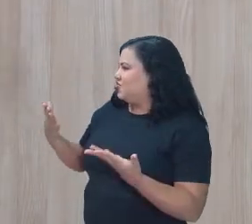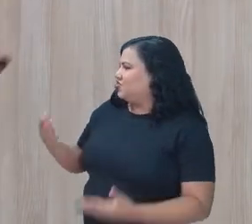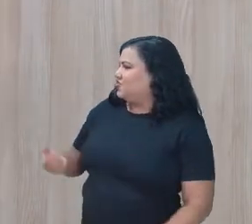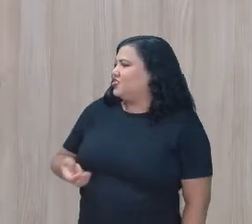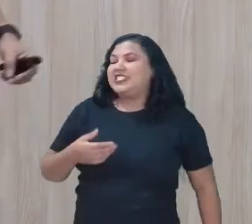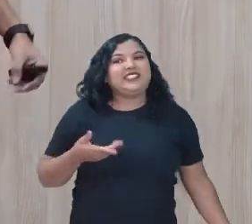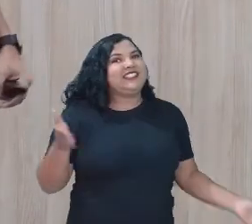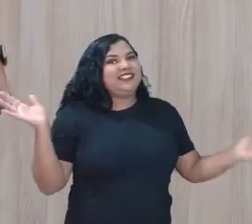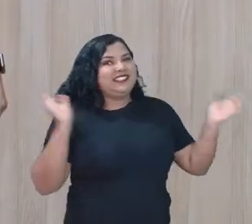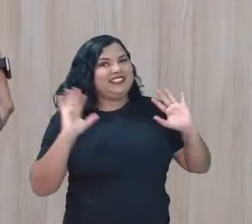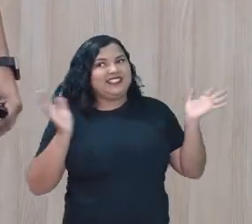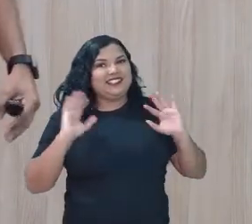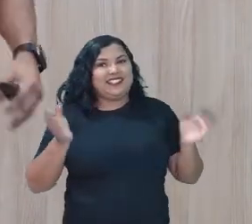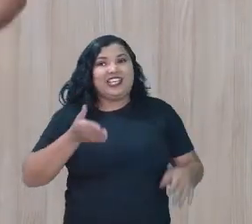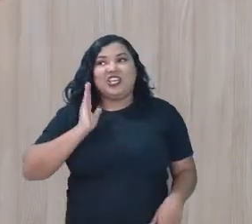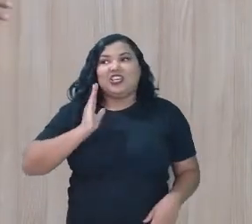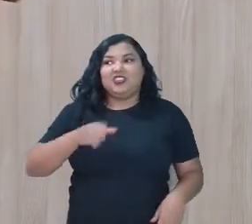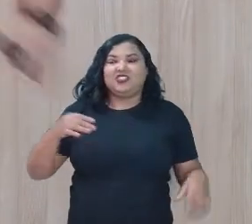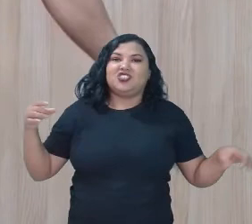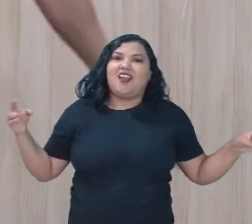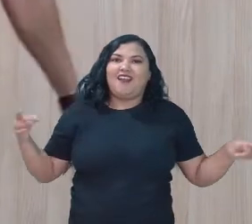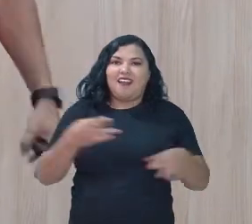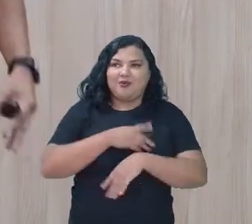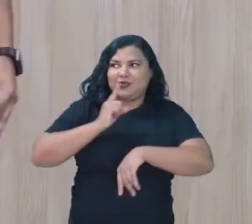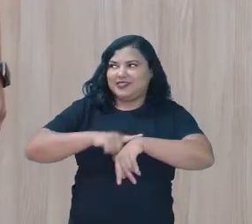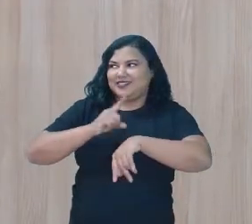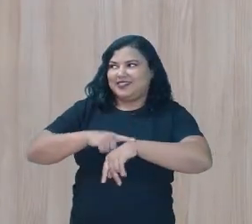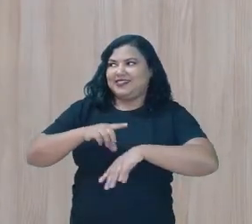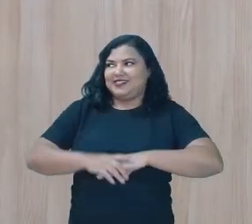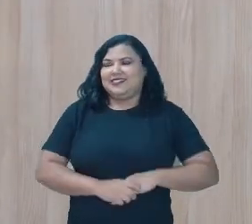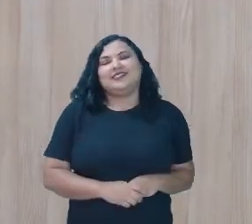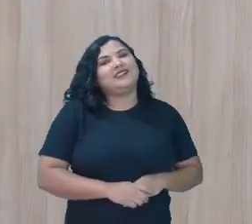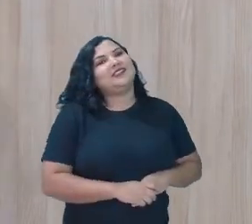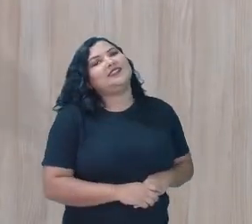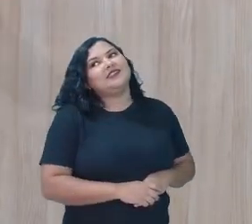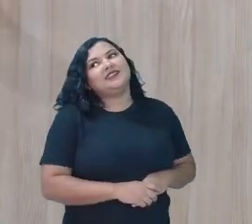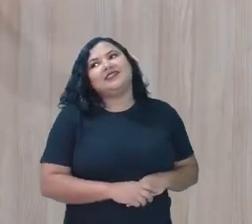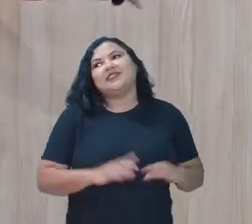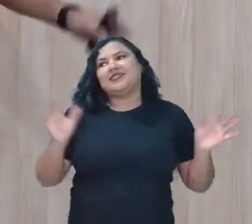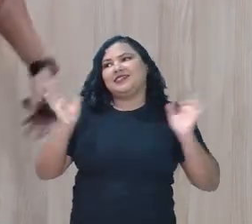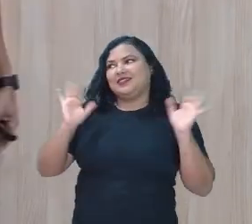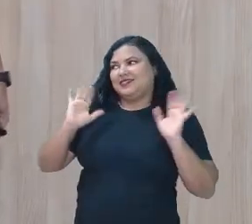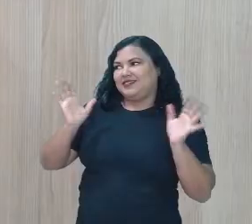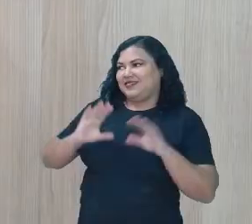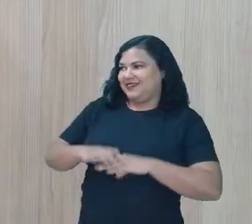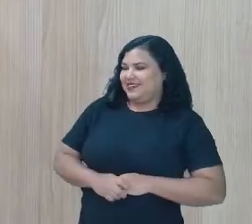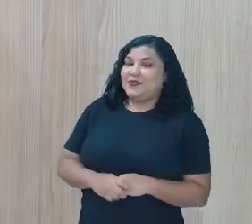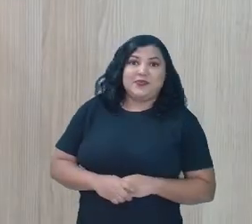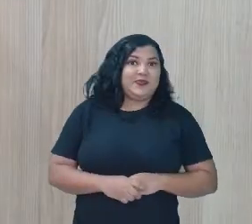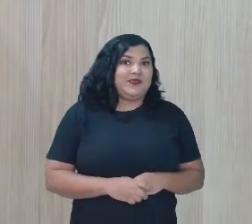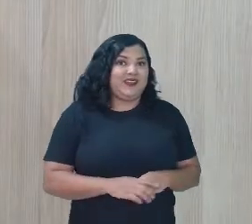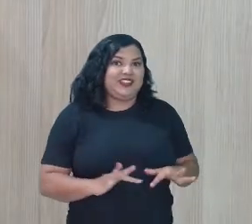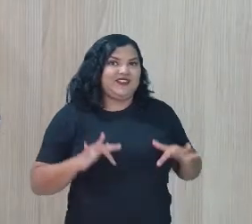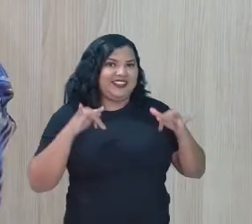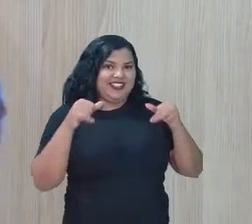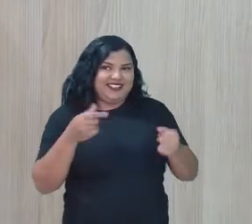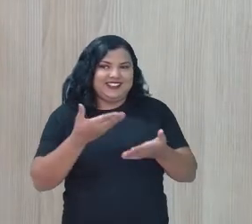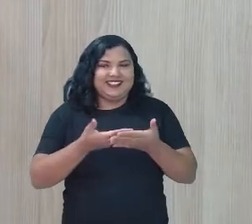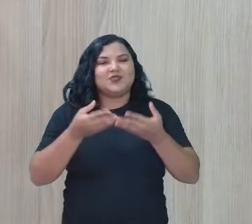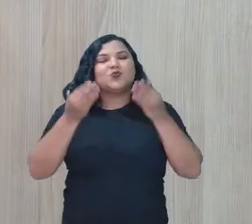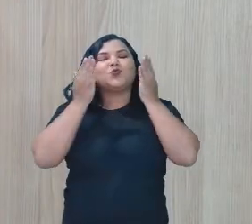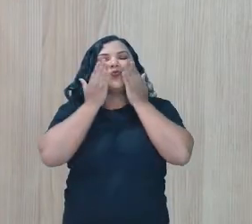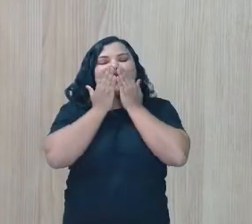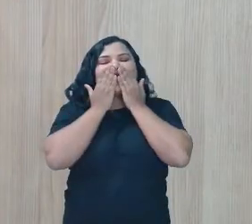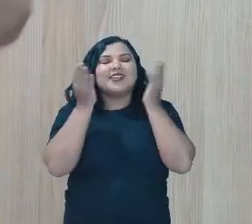se despeça do pessoal. Eu já estourei aqui o horário, tá? Se despeça aí do pessoal para a gente ir.